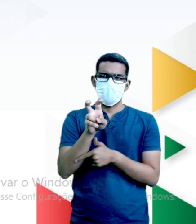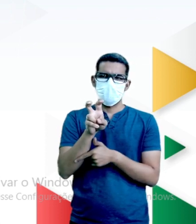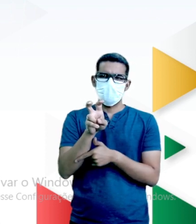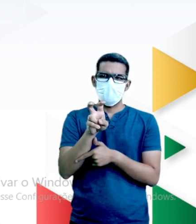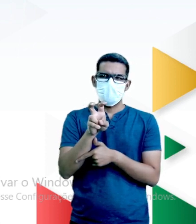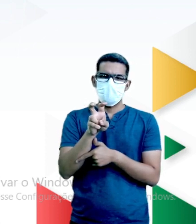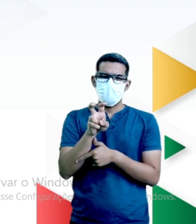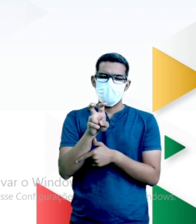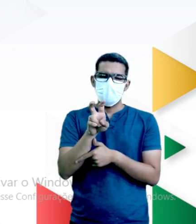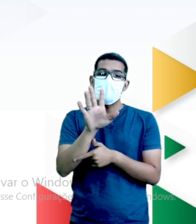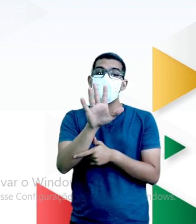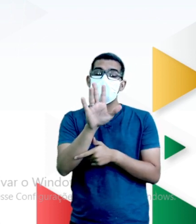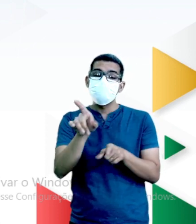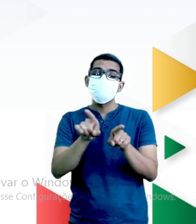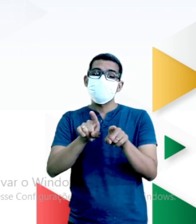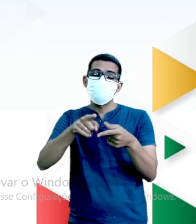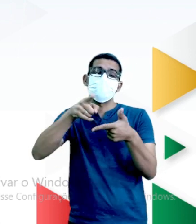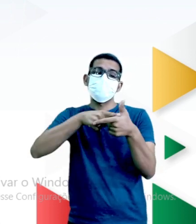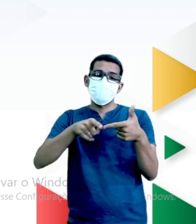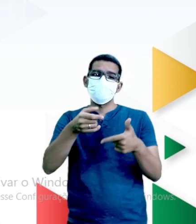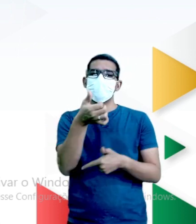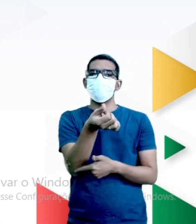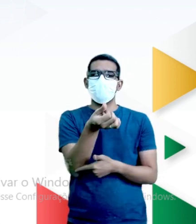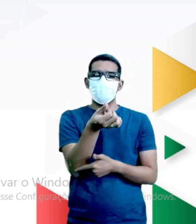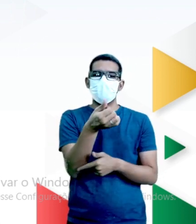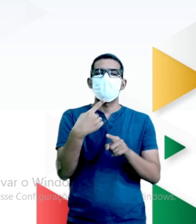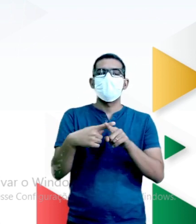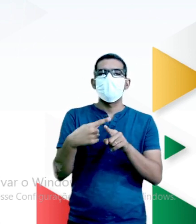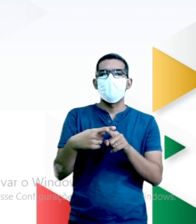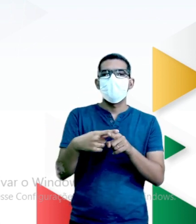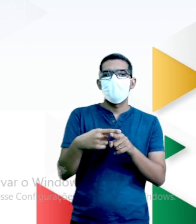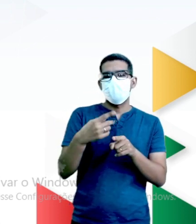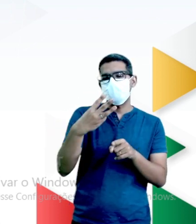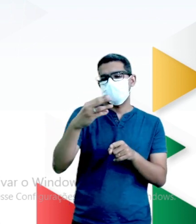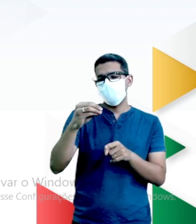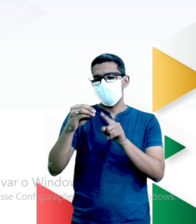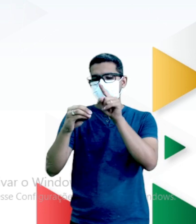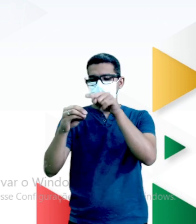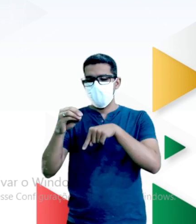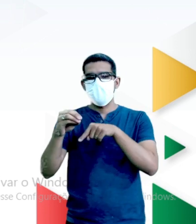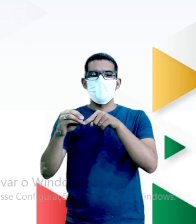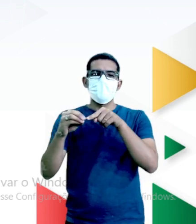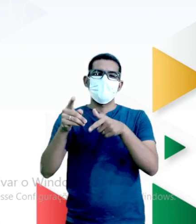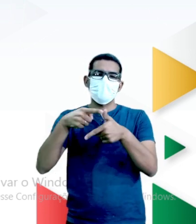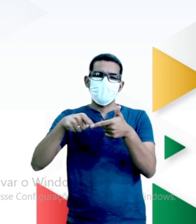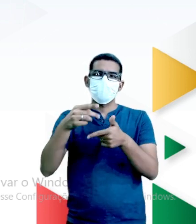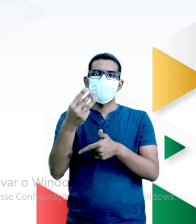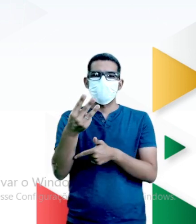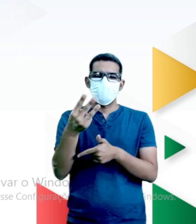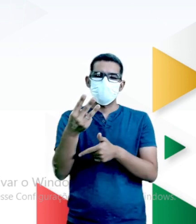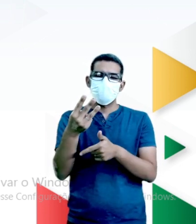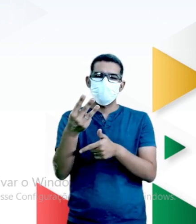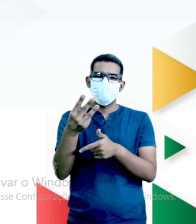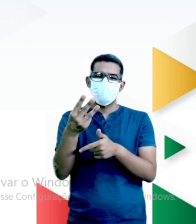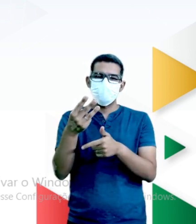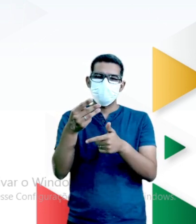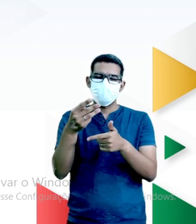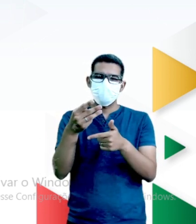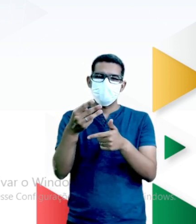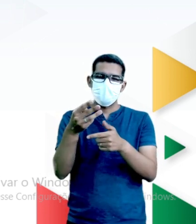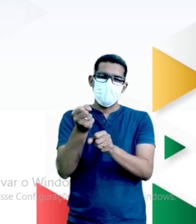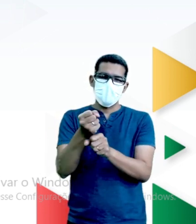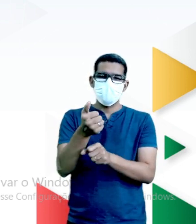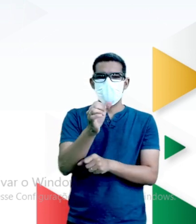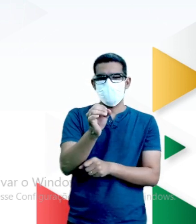é divisível por 6 porque o número 30 é divisível por 3, que vai dar 10, beleza? E